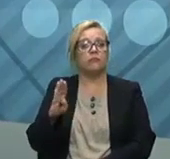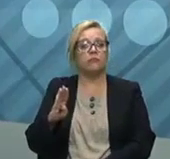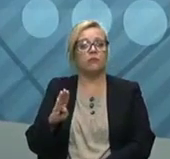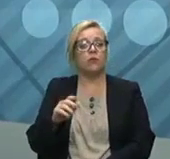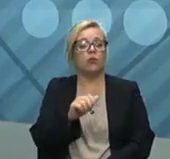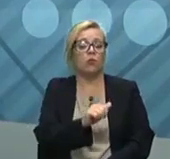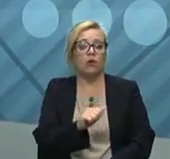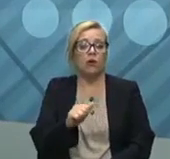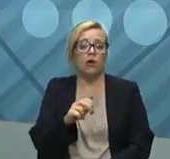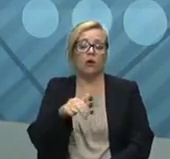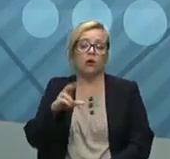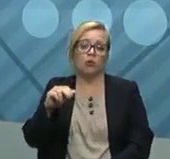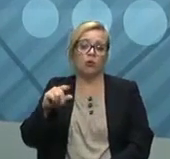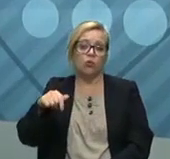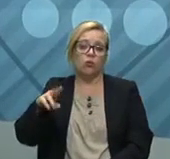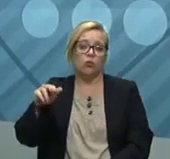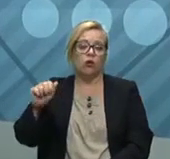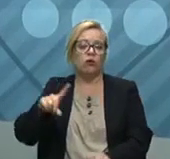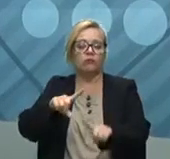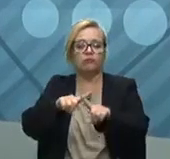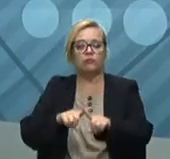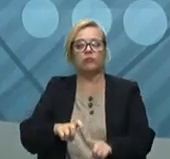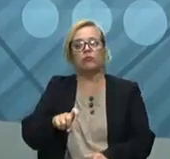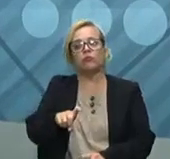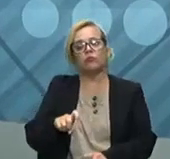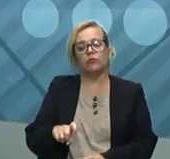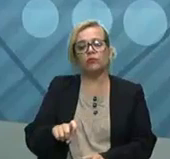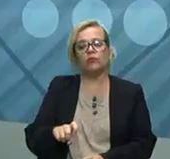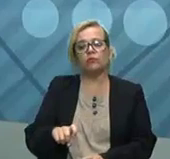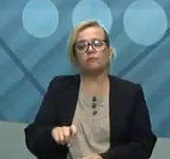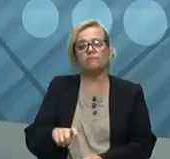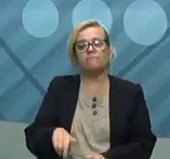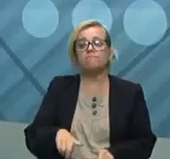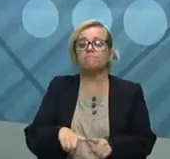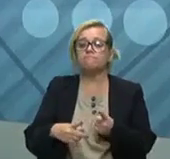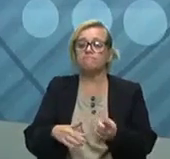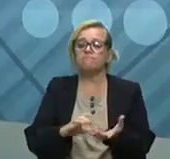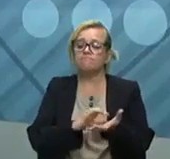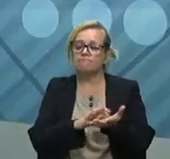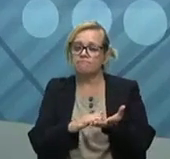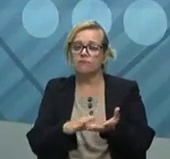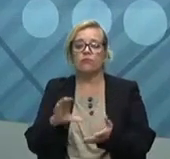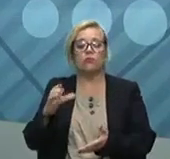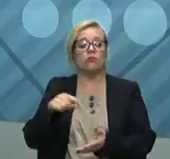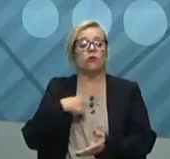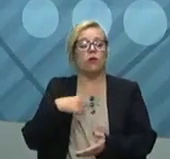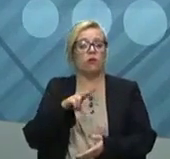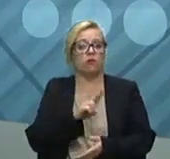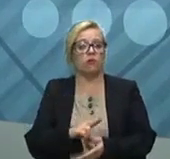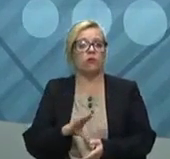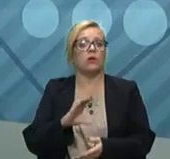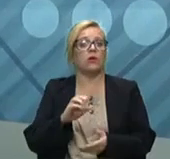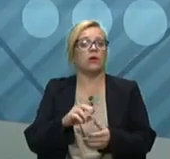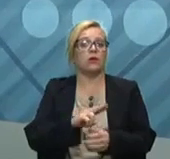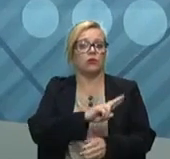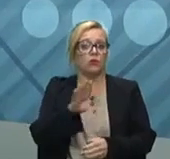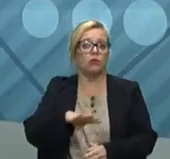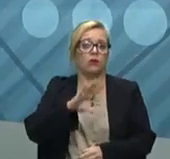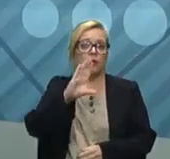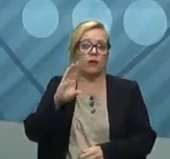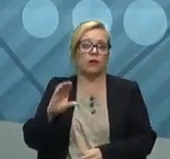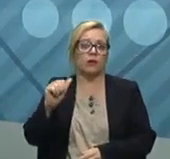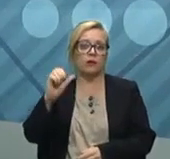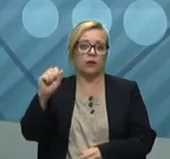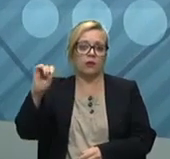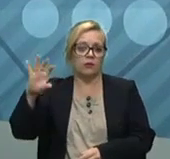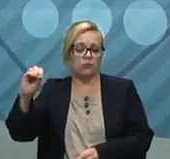o A coeficiente angular, que multiplica o x, e o b o linear. Mas, na calculadora científica que eu utilizei, a Cássio, respeitando, então,